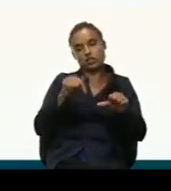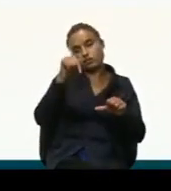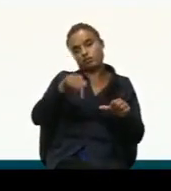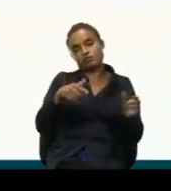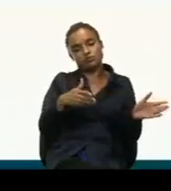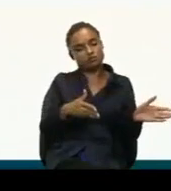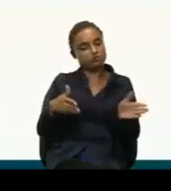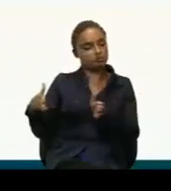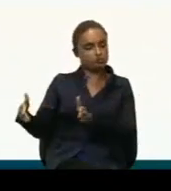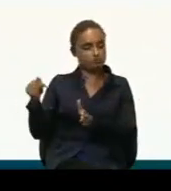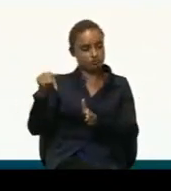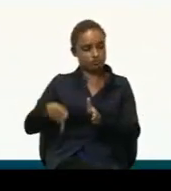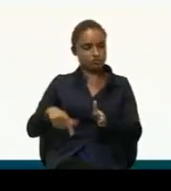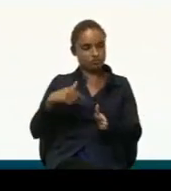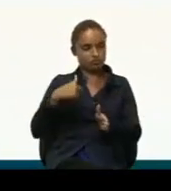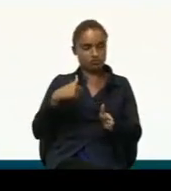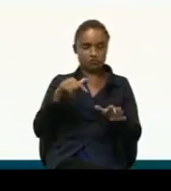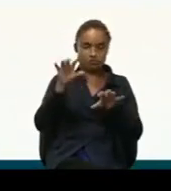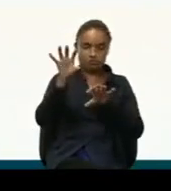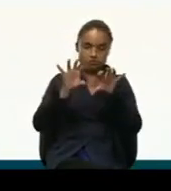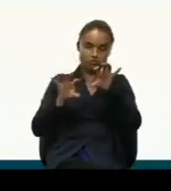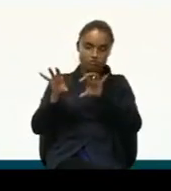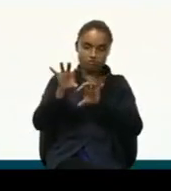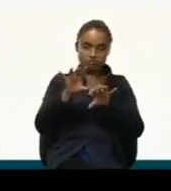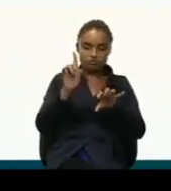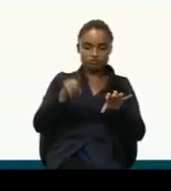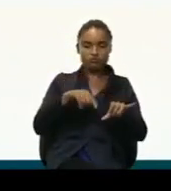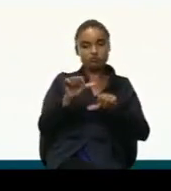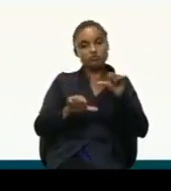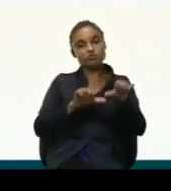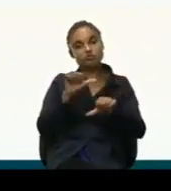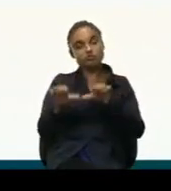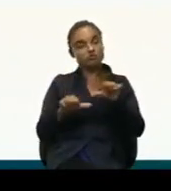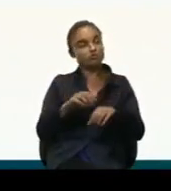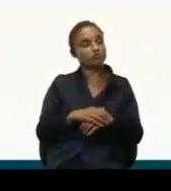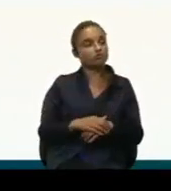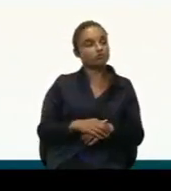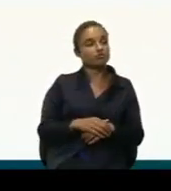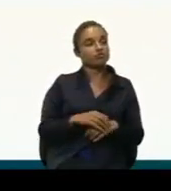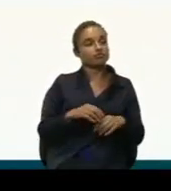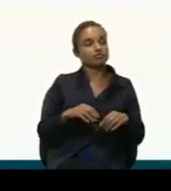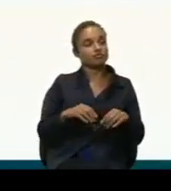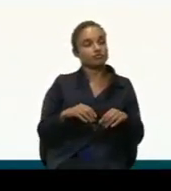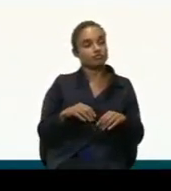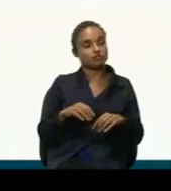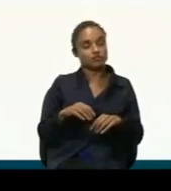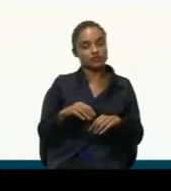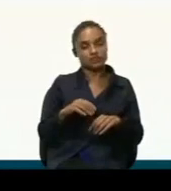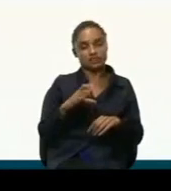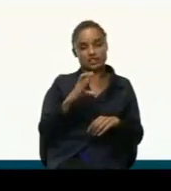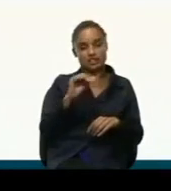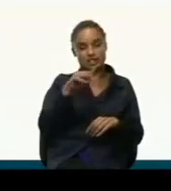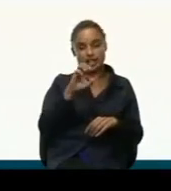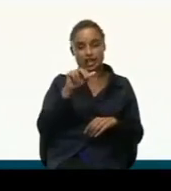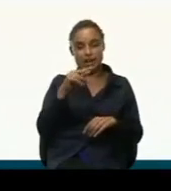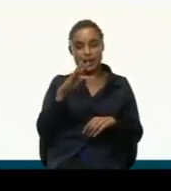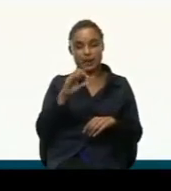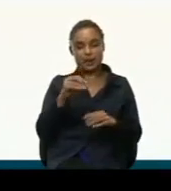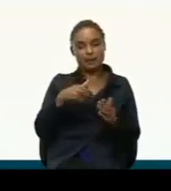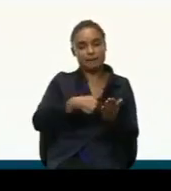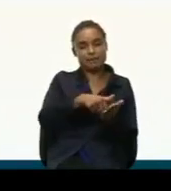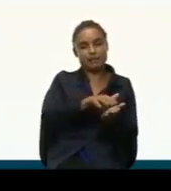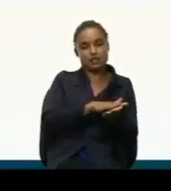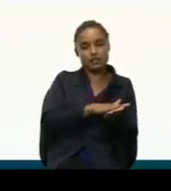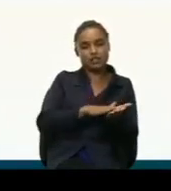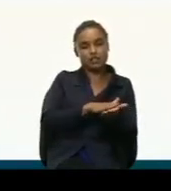ângulo, certo? Então vai sendo alterado. O cimento, a betoneira, a areia,